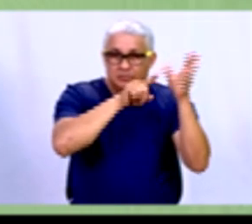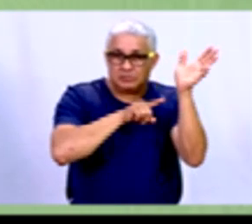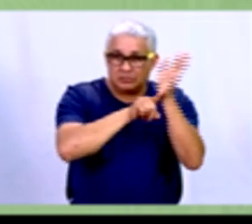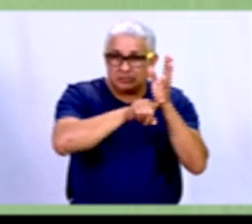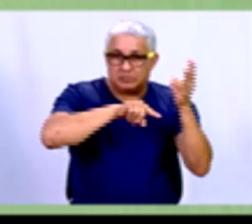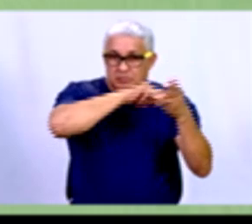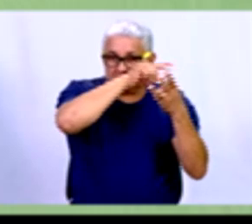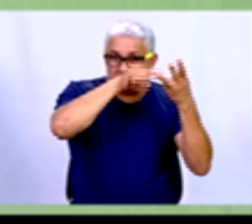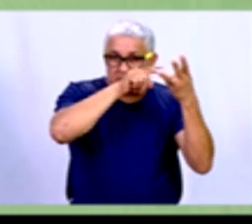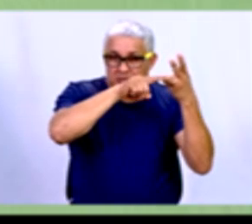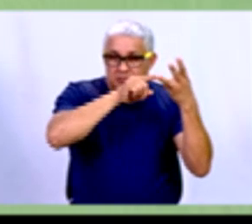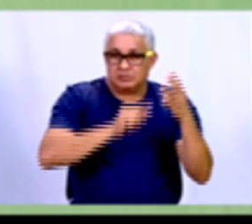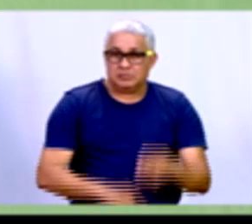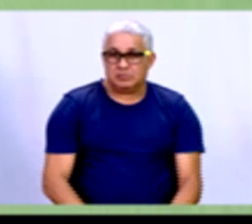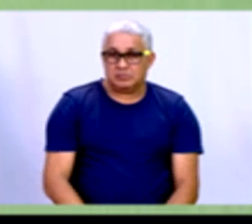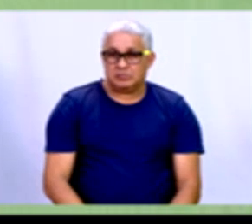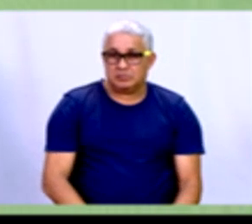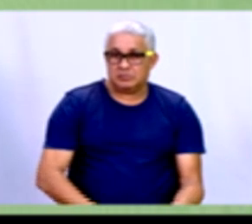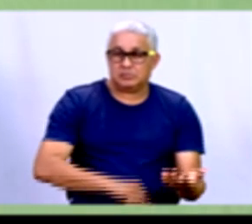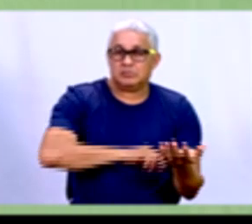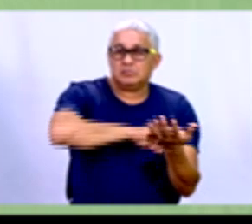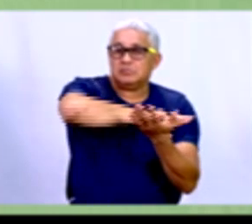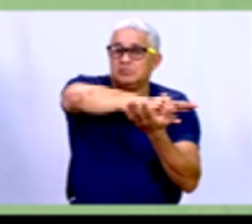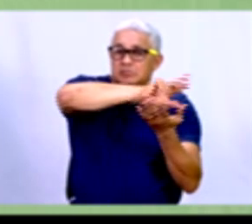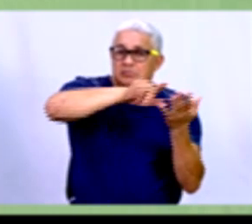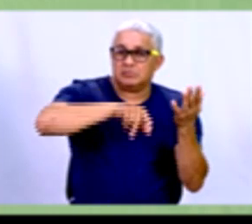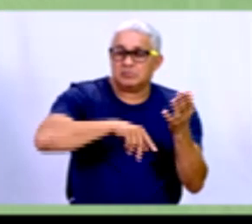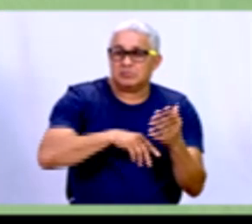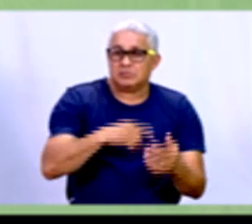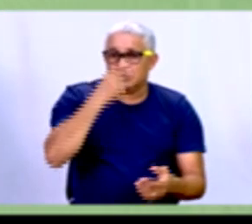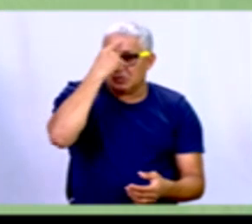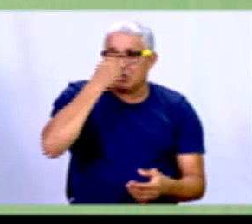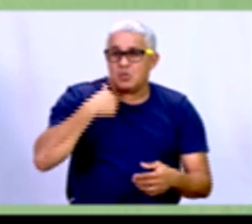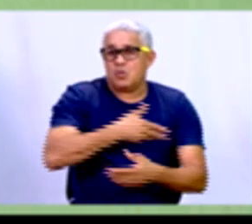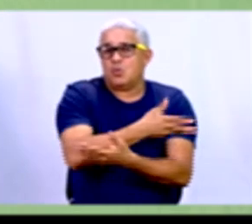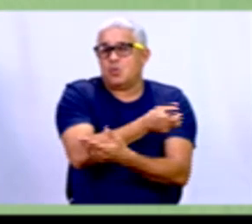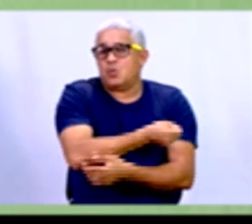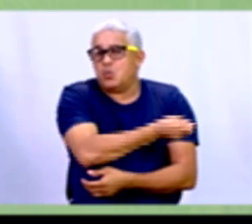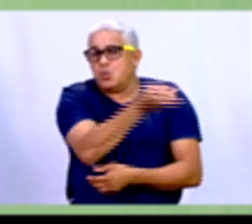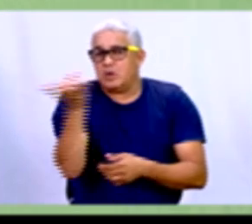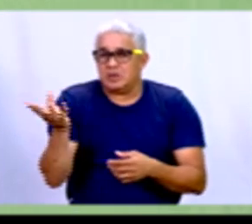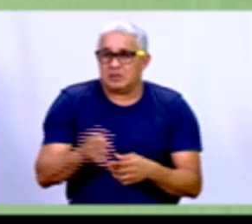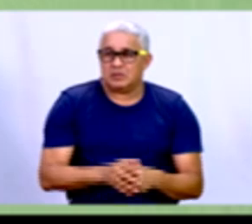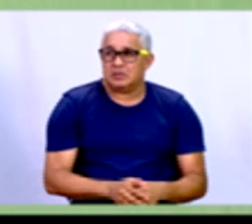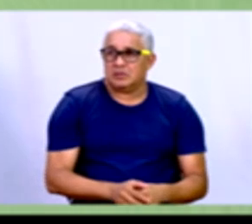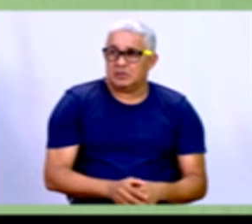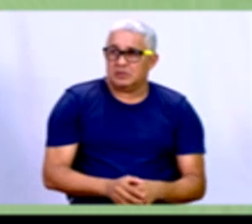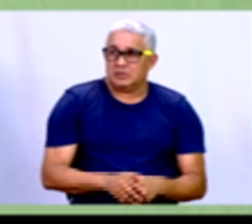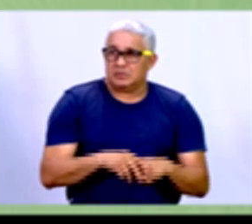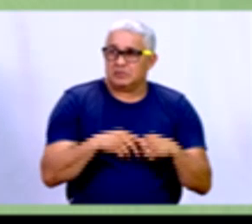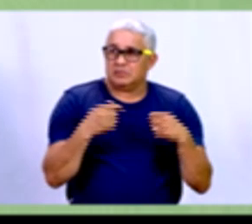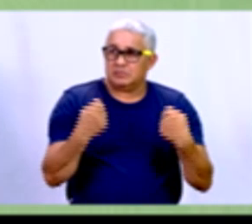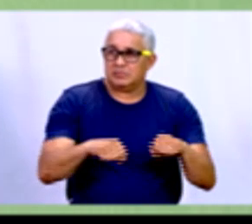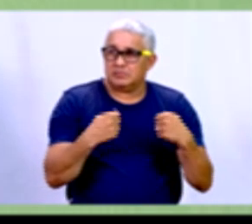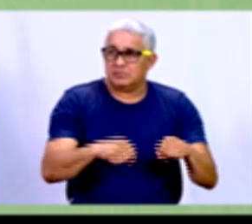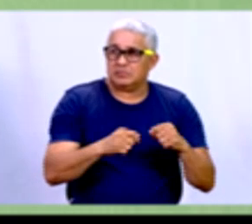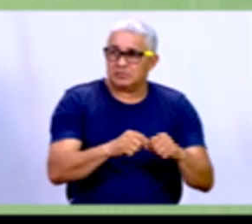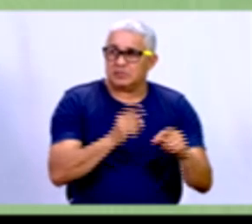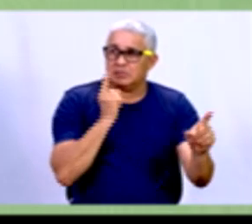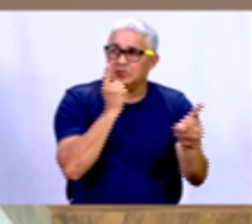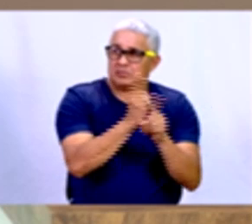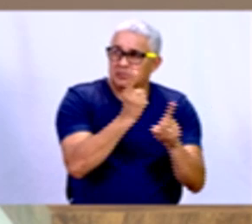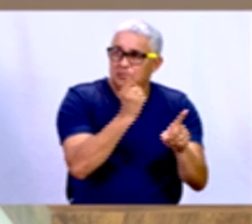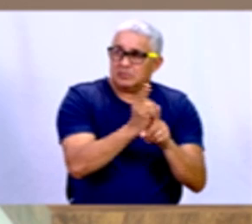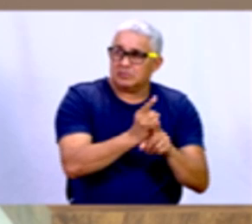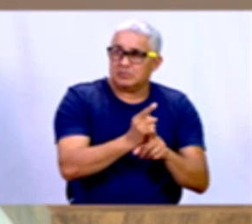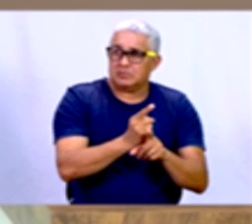quais características interessantes devem constar em interfaces para auxiliar os usuários. Teve alguma resposta? Sim,